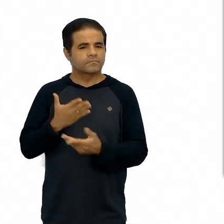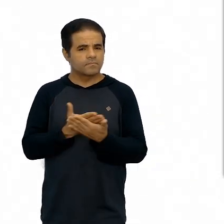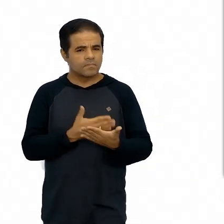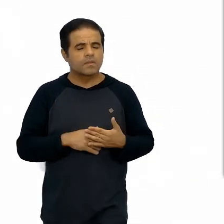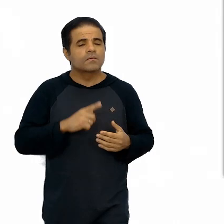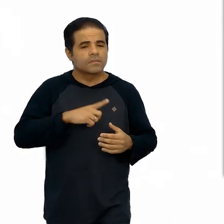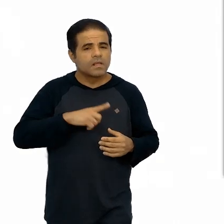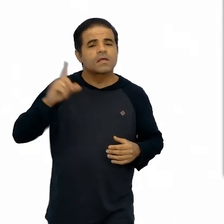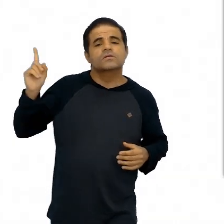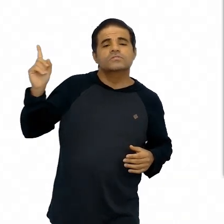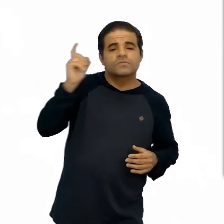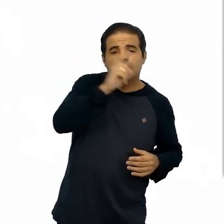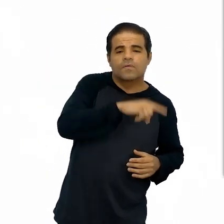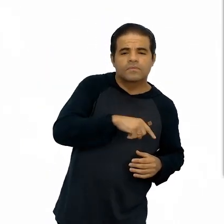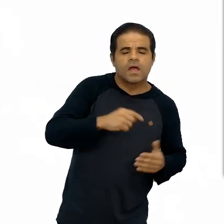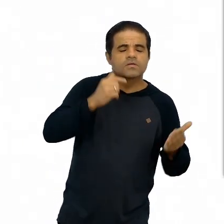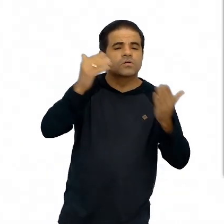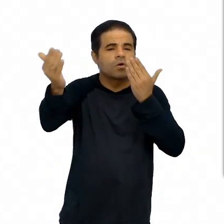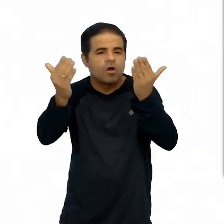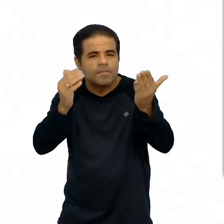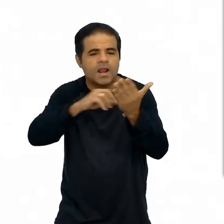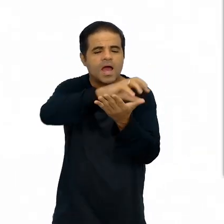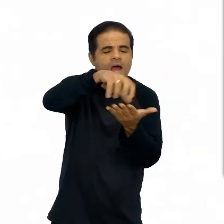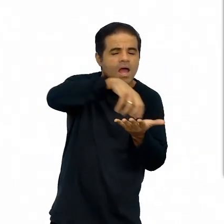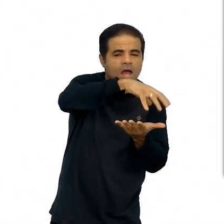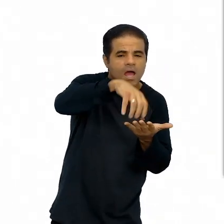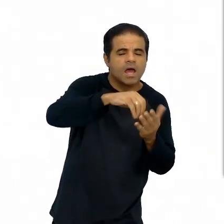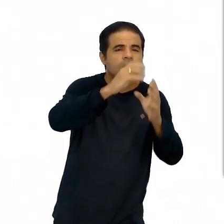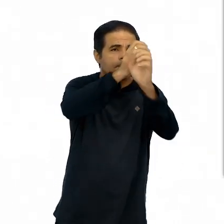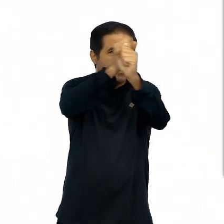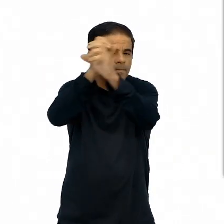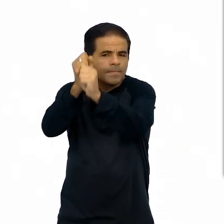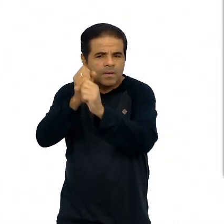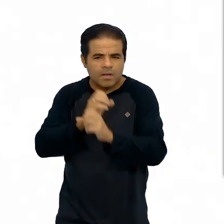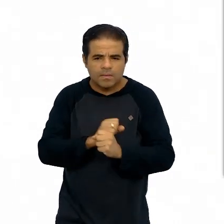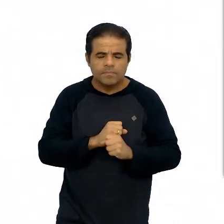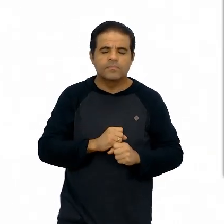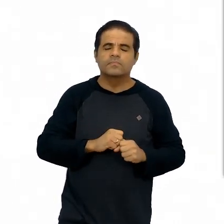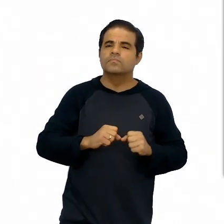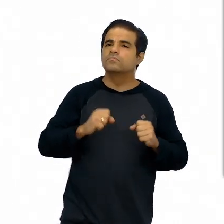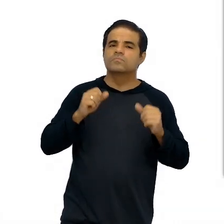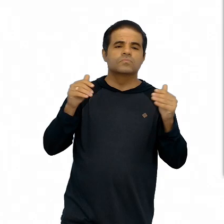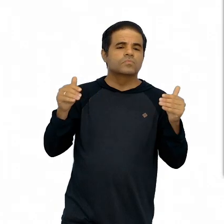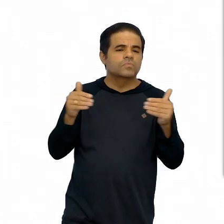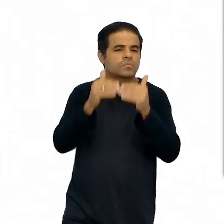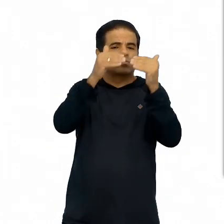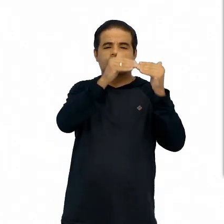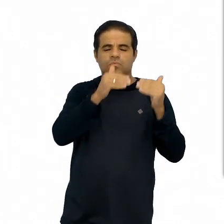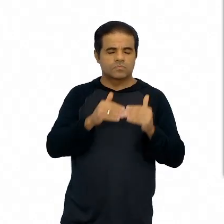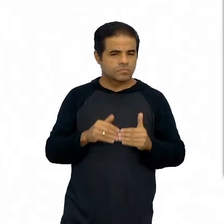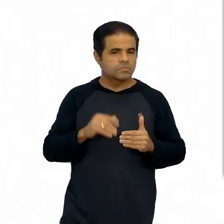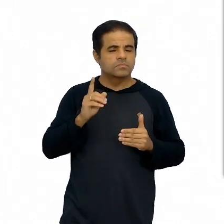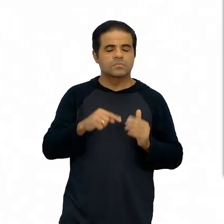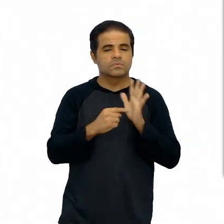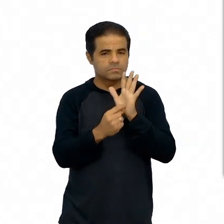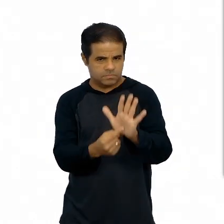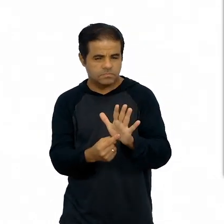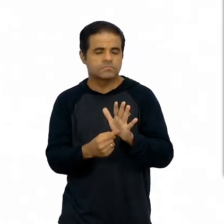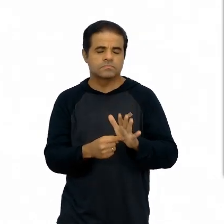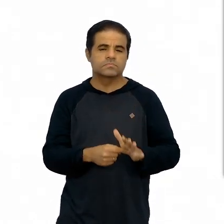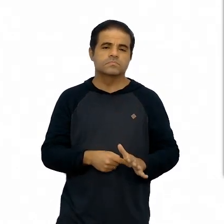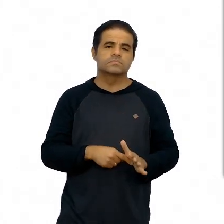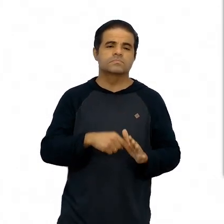estudantes têm dificuldades em comparar áreas ou perímetros de figuras não congruentes, sem a indicação